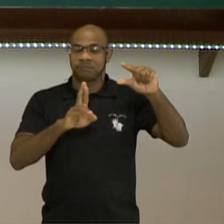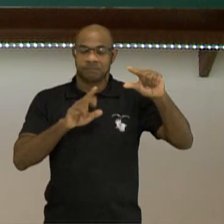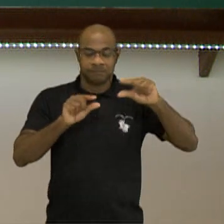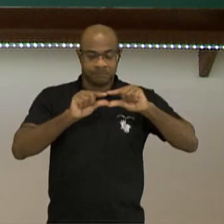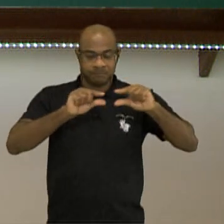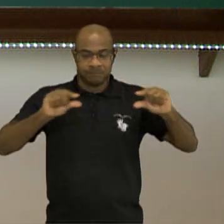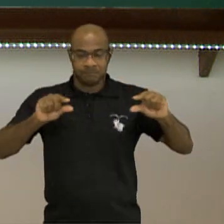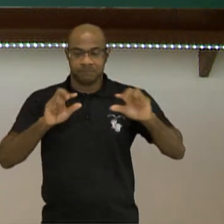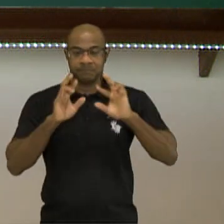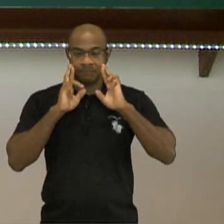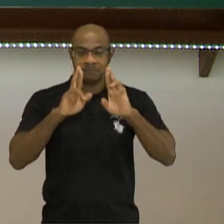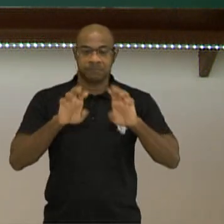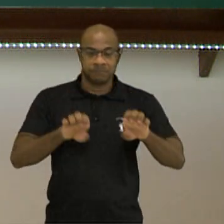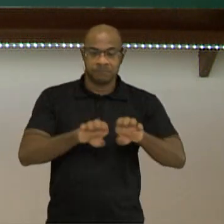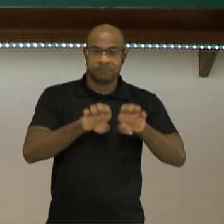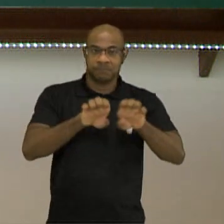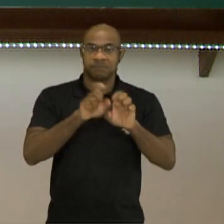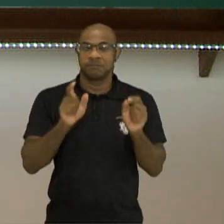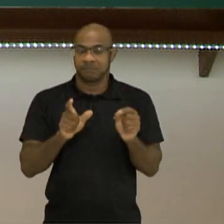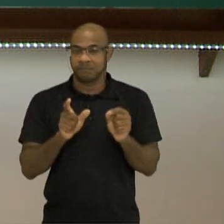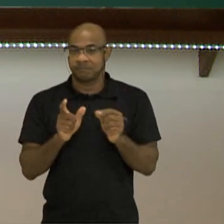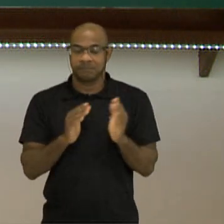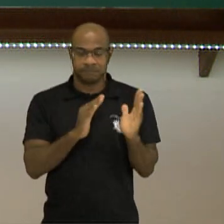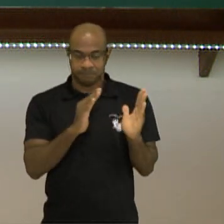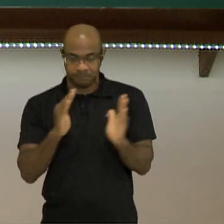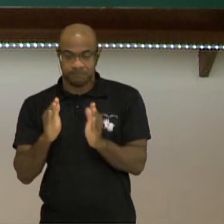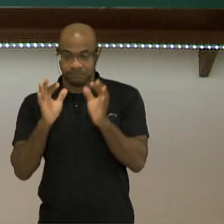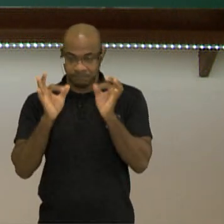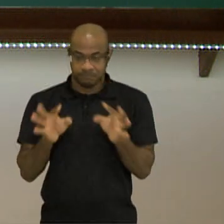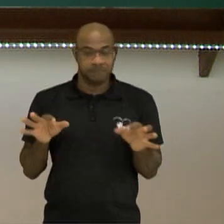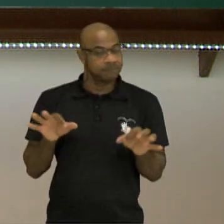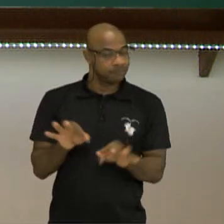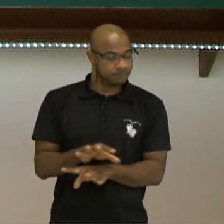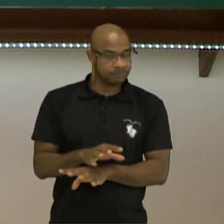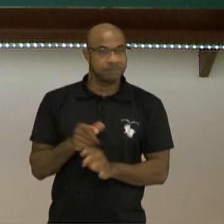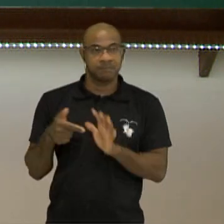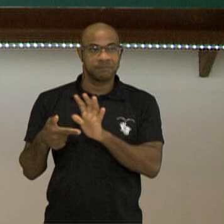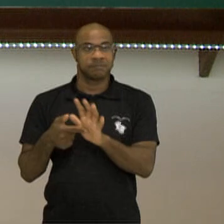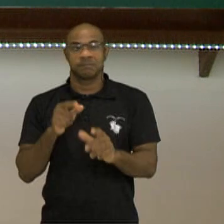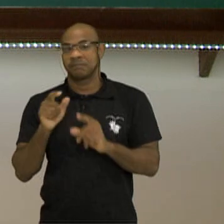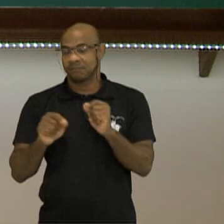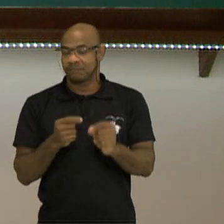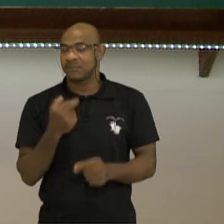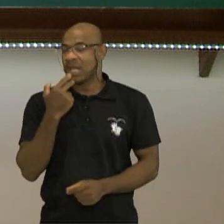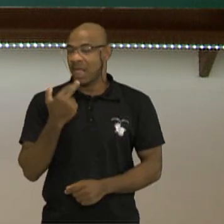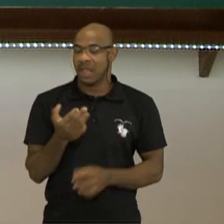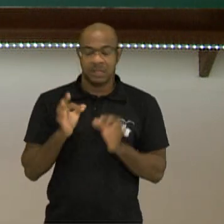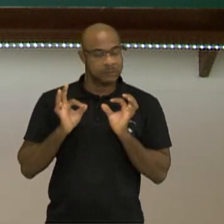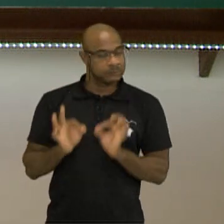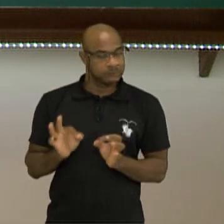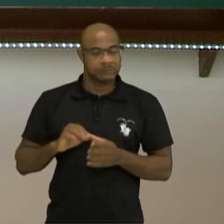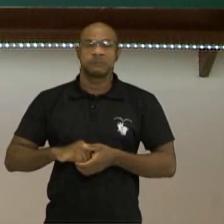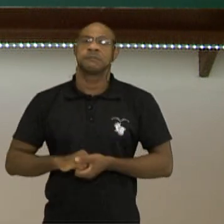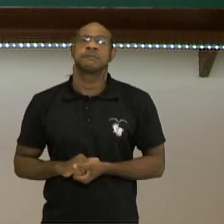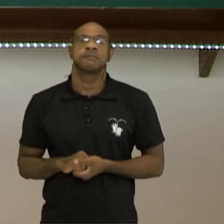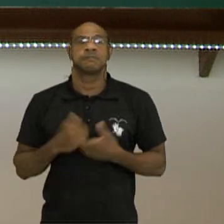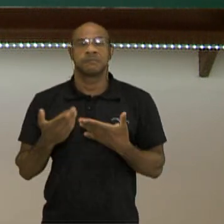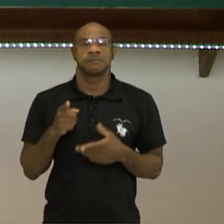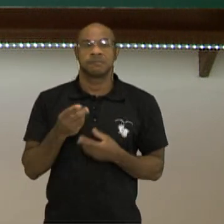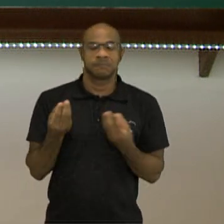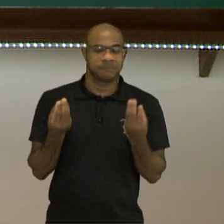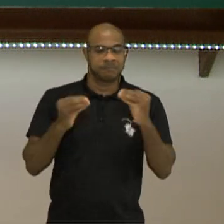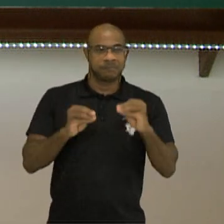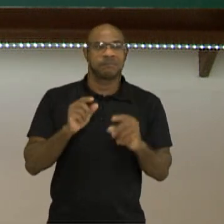você respeitou isso e fez uma sentença completa para mostrar que você manja de língua inglesa. E aí você colocou